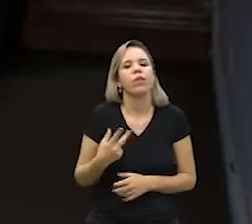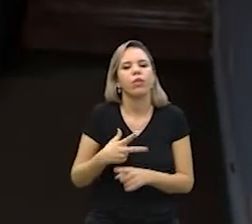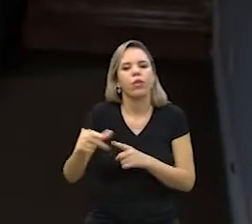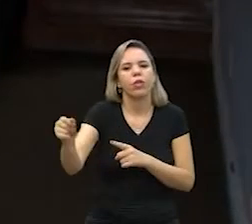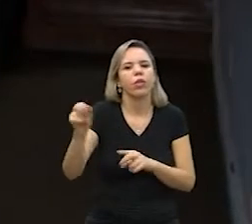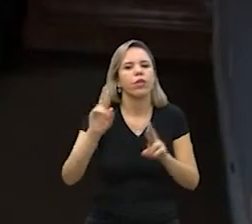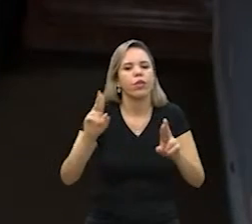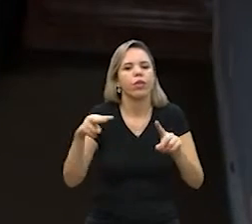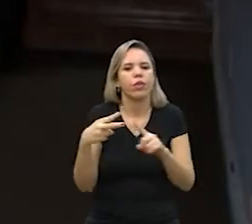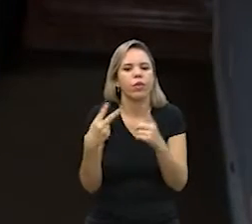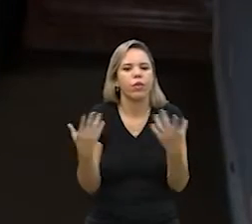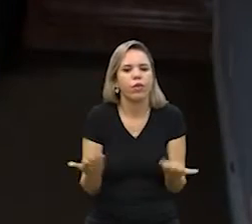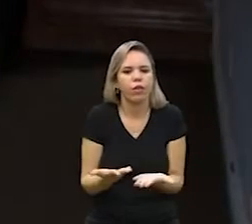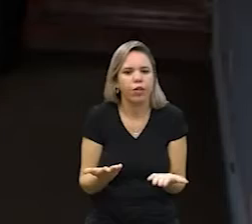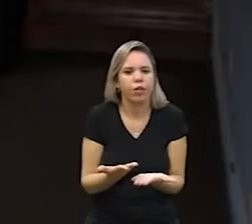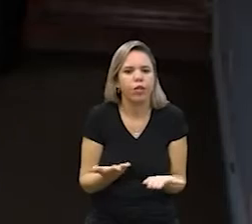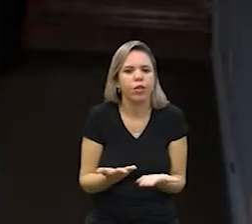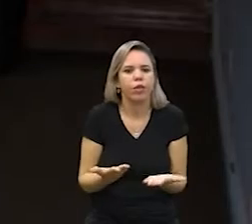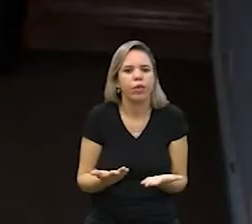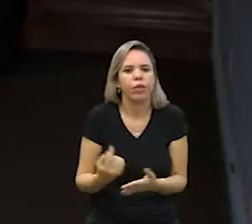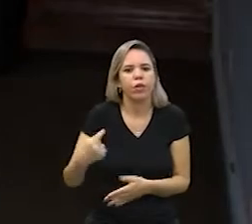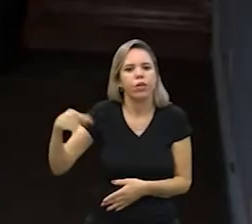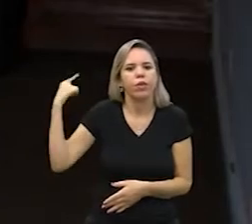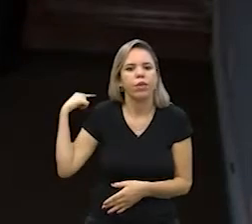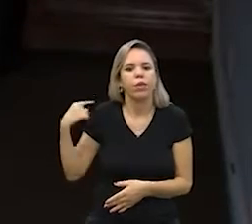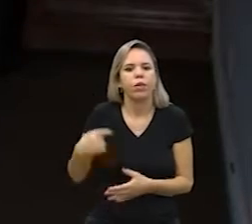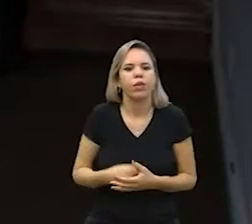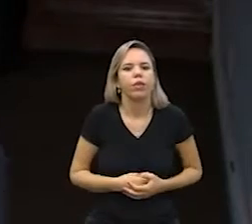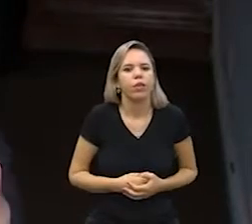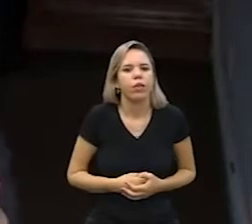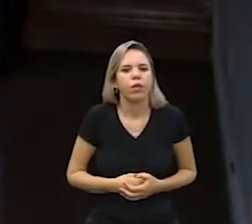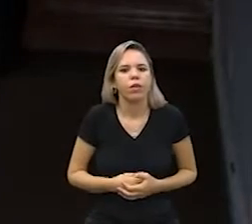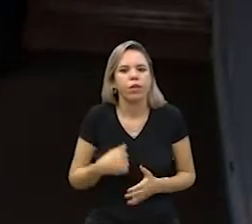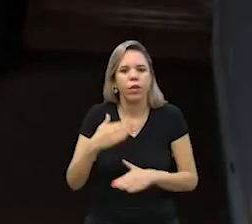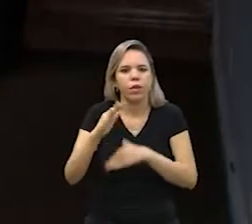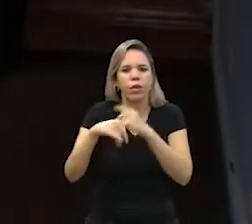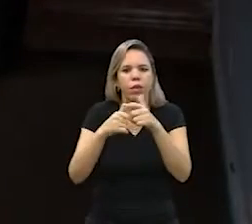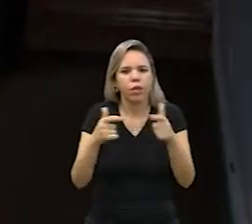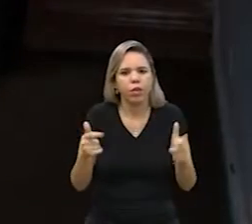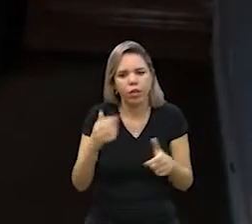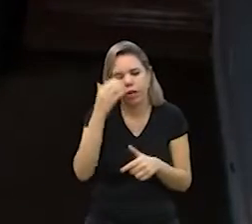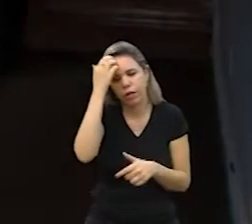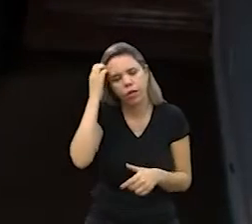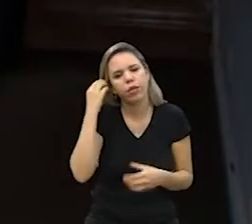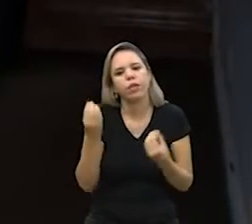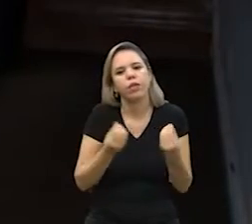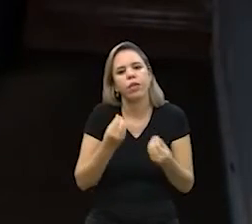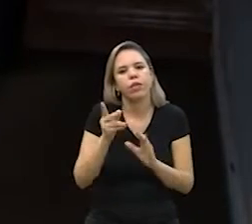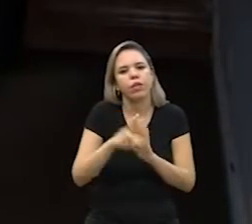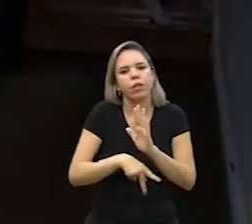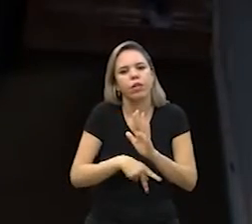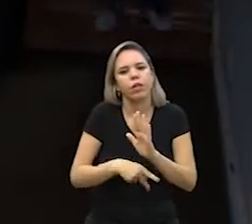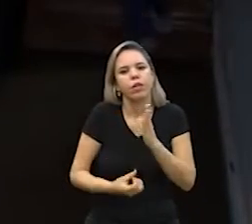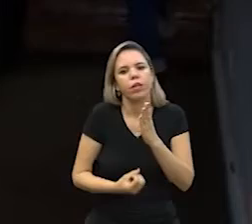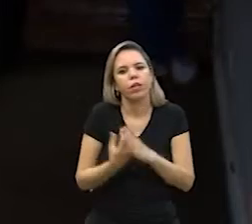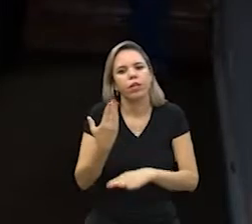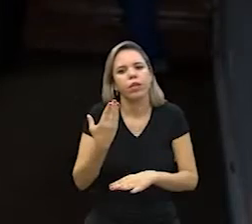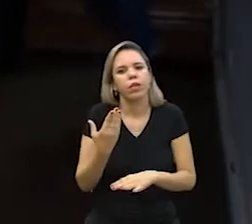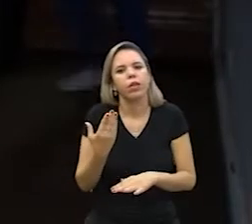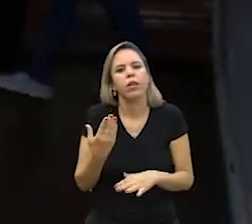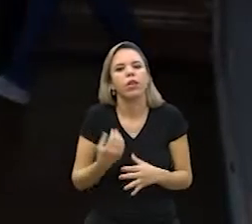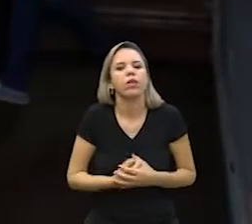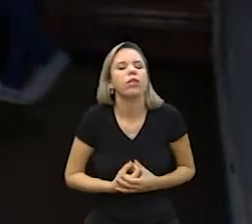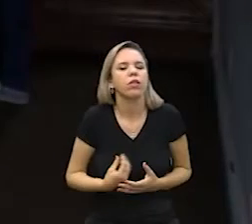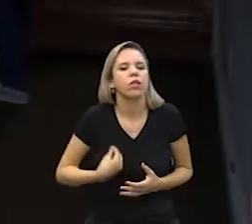já superou as nossas expectativas. Desde lá, então, ele vem crescendo. É como se o projeto criasse